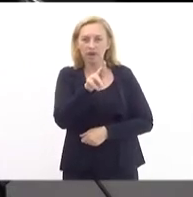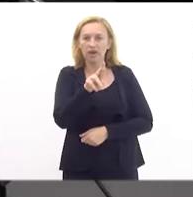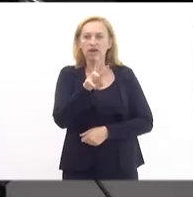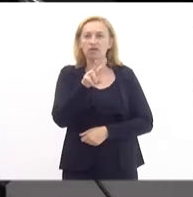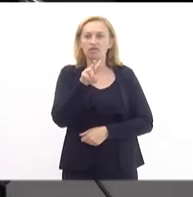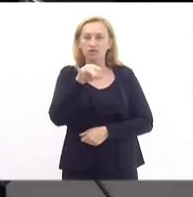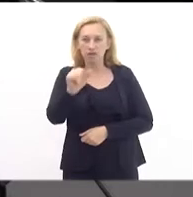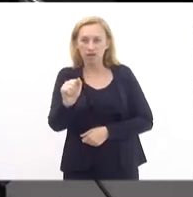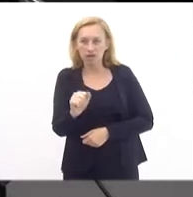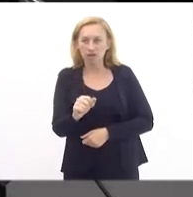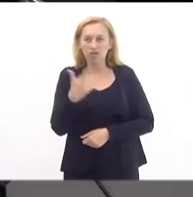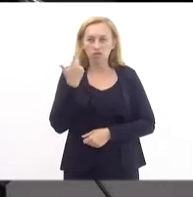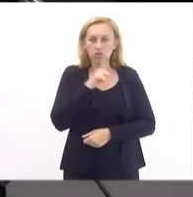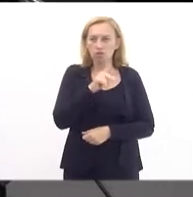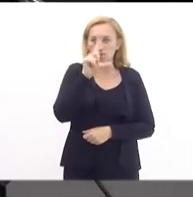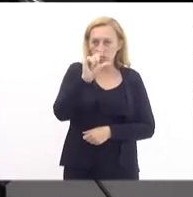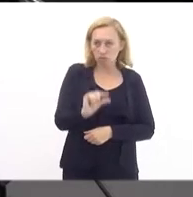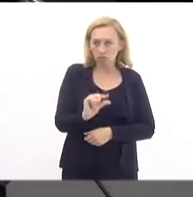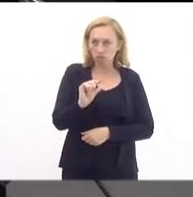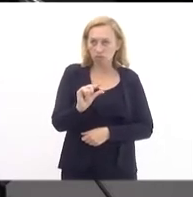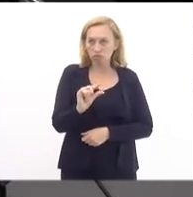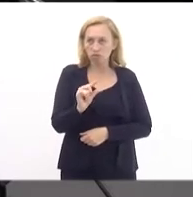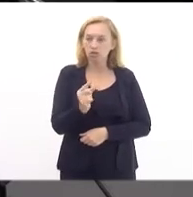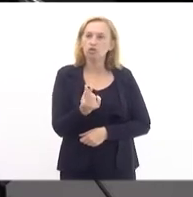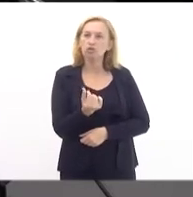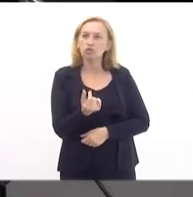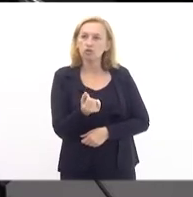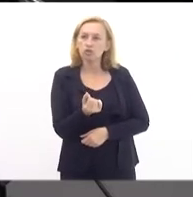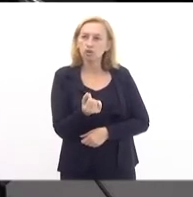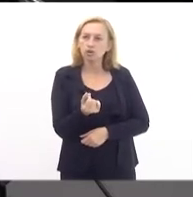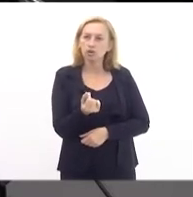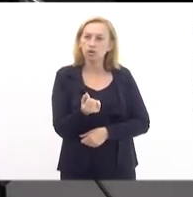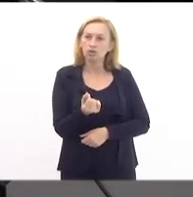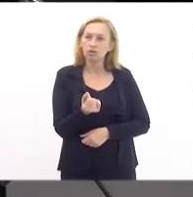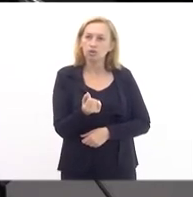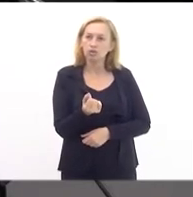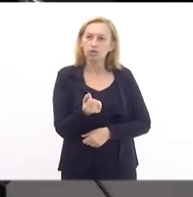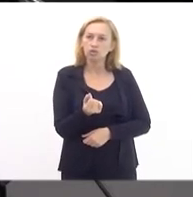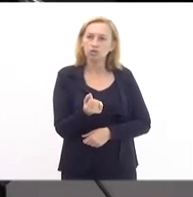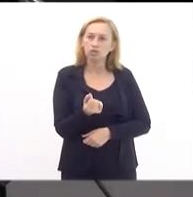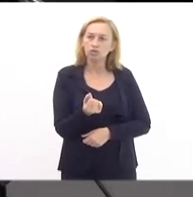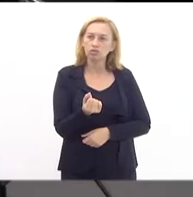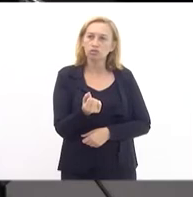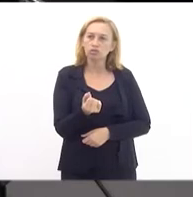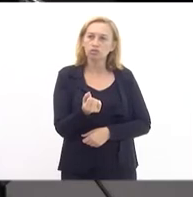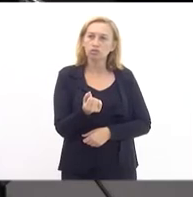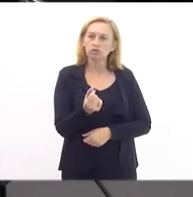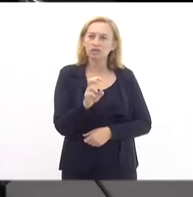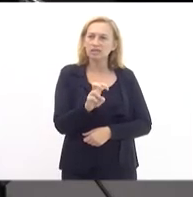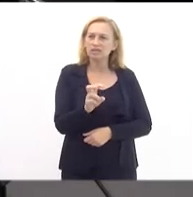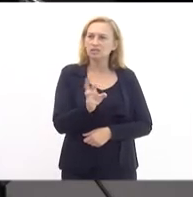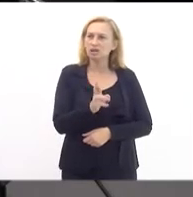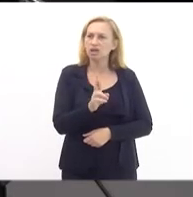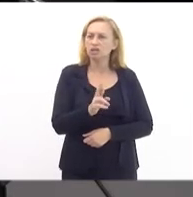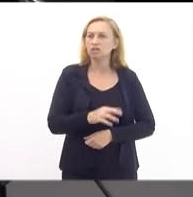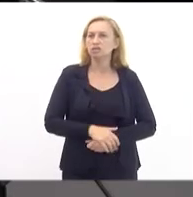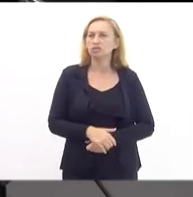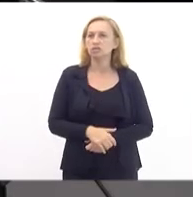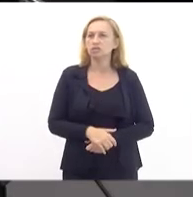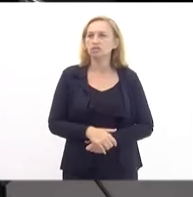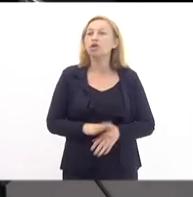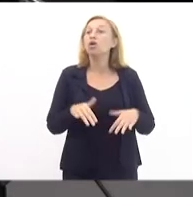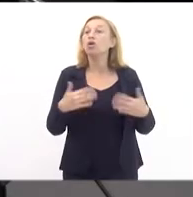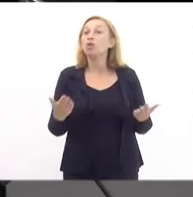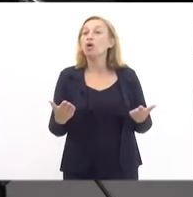11º aditivo a gente conseguiu reduzir a tarifa e ela ficou em R$ 5,00. Mas qual